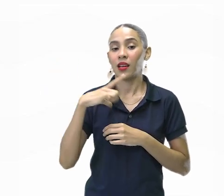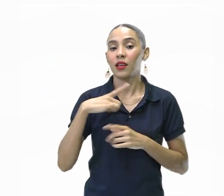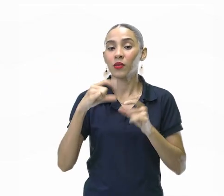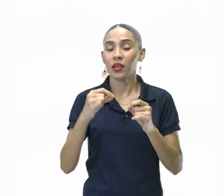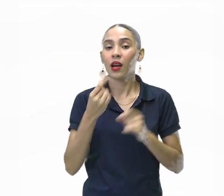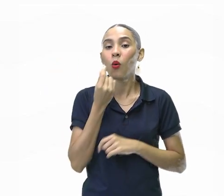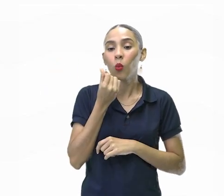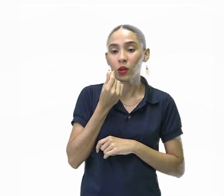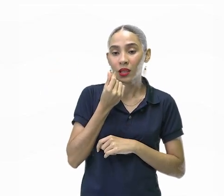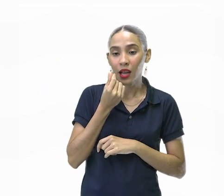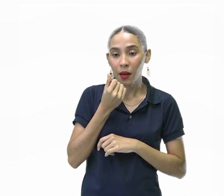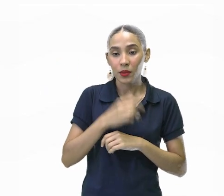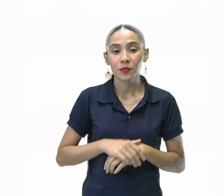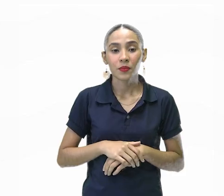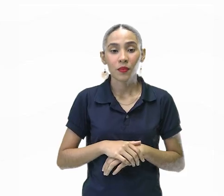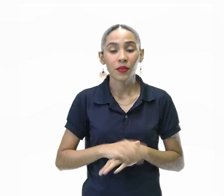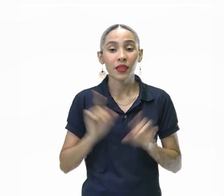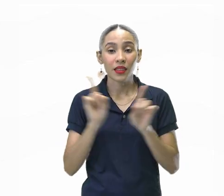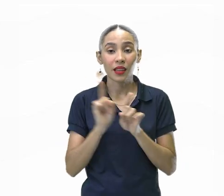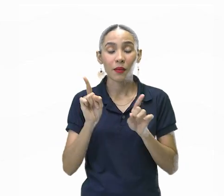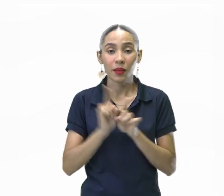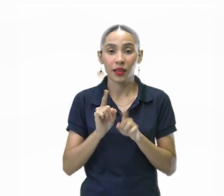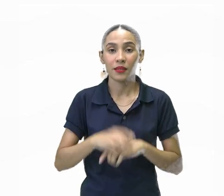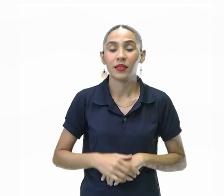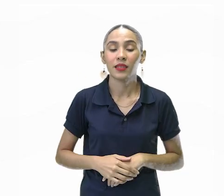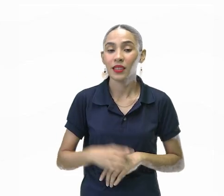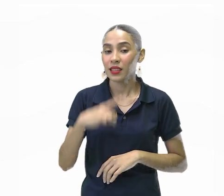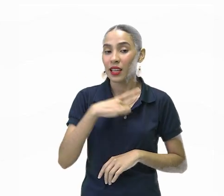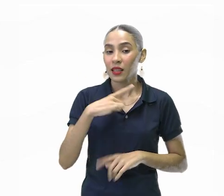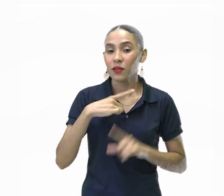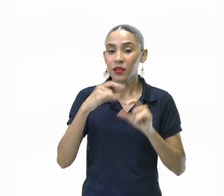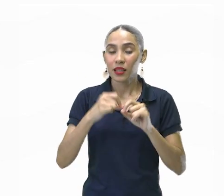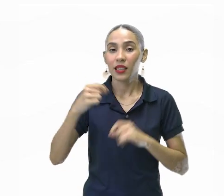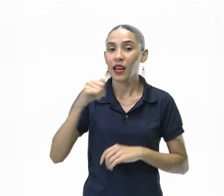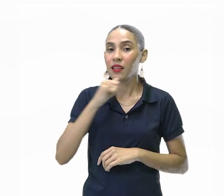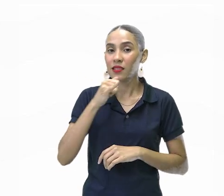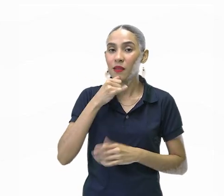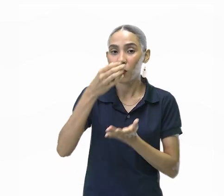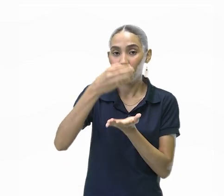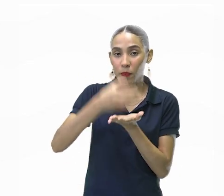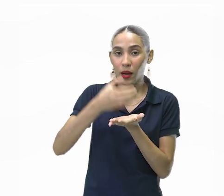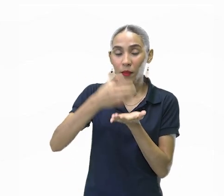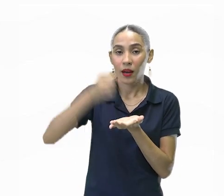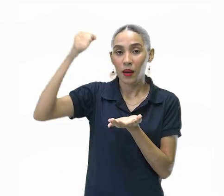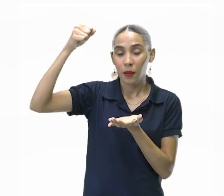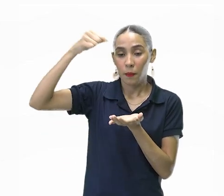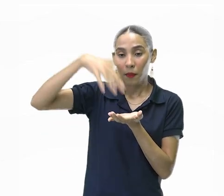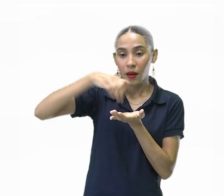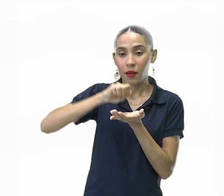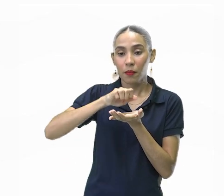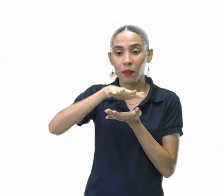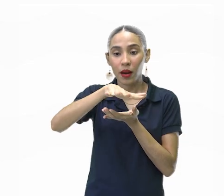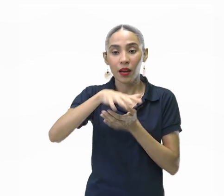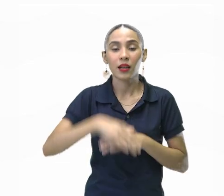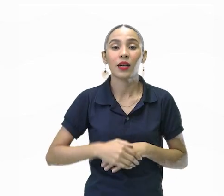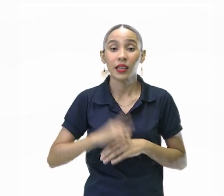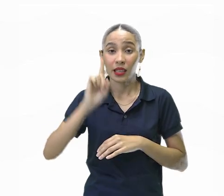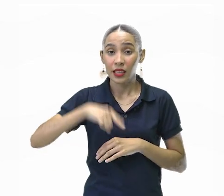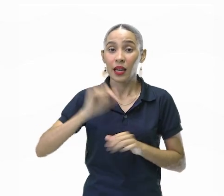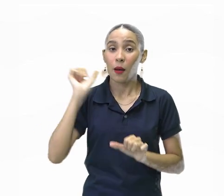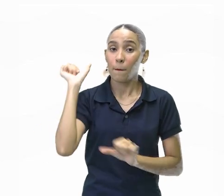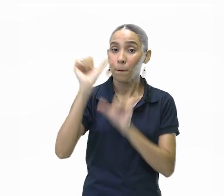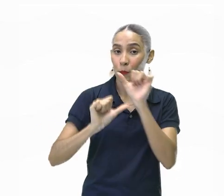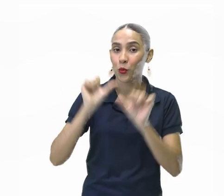imagem. Eu tenho o lápis e, nesse momento, eu tenho essa refração da luz, que é o fenômeno